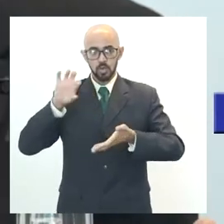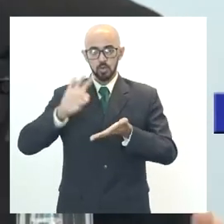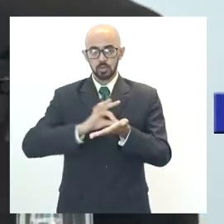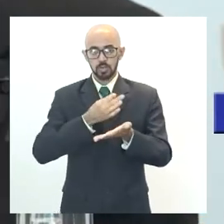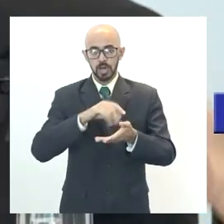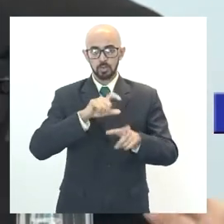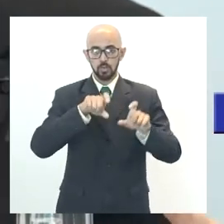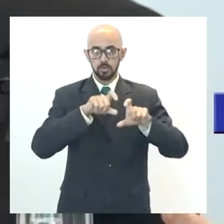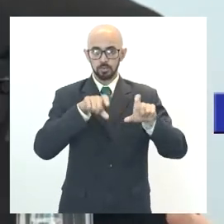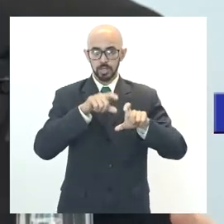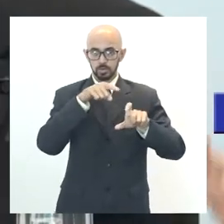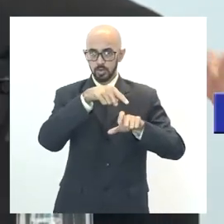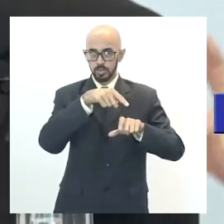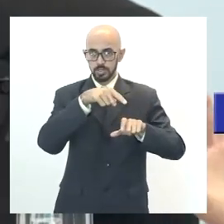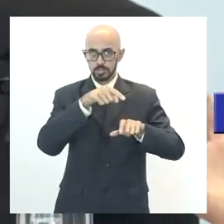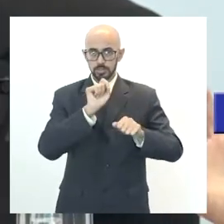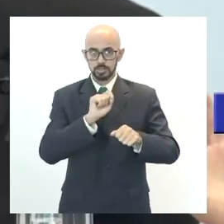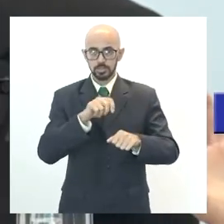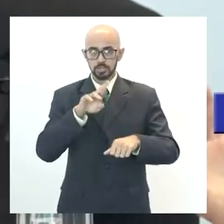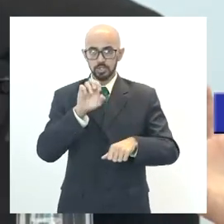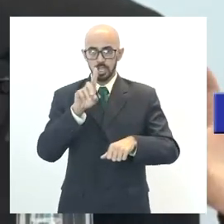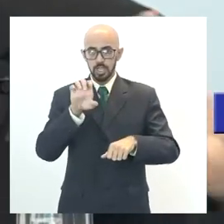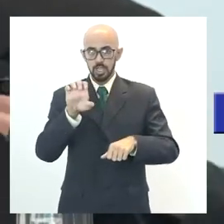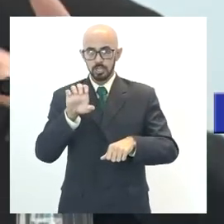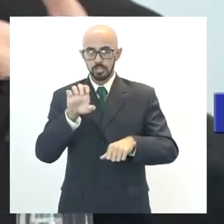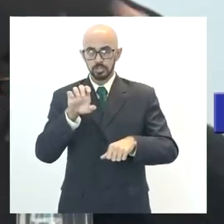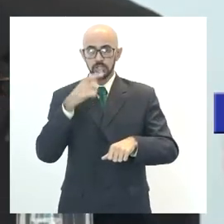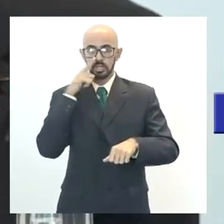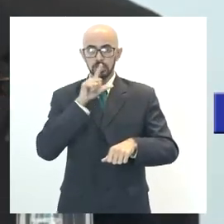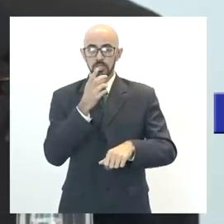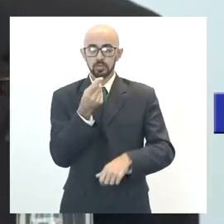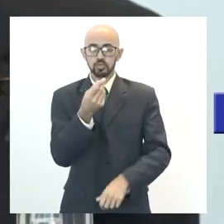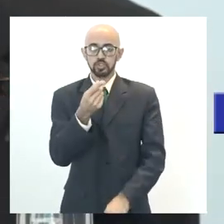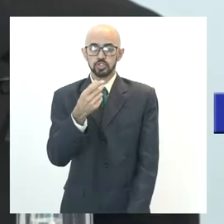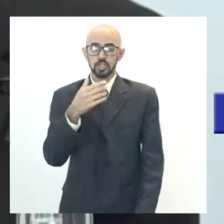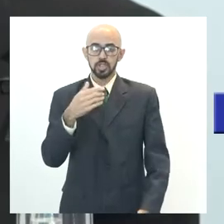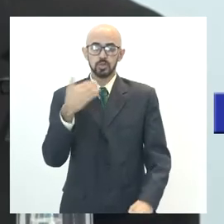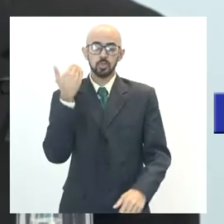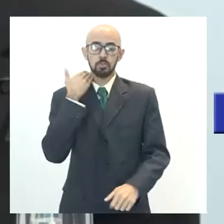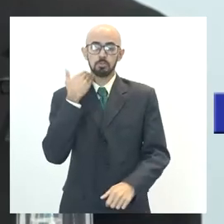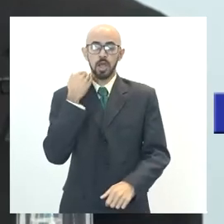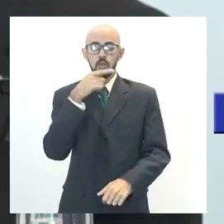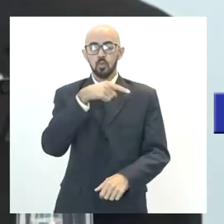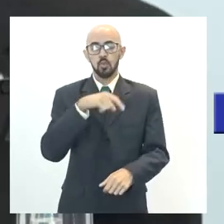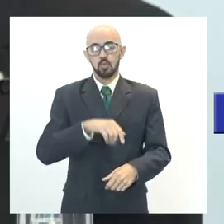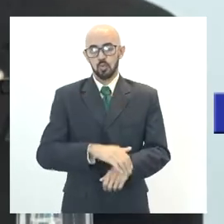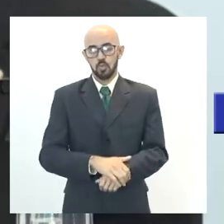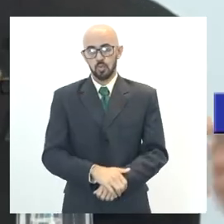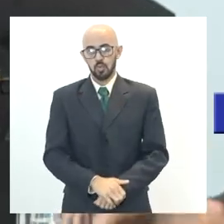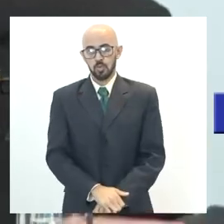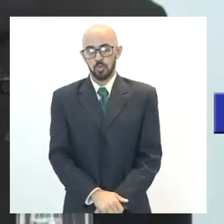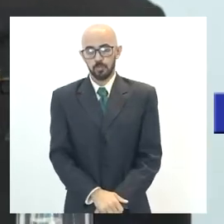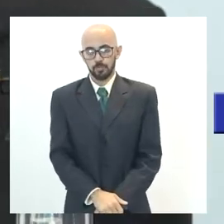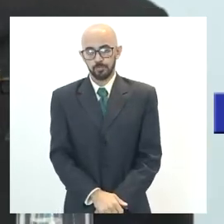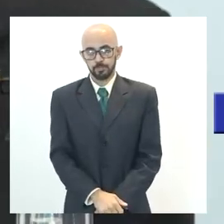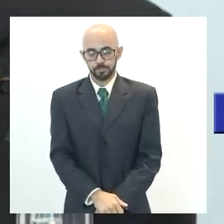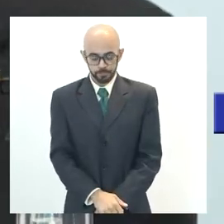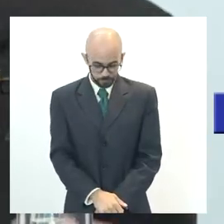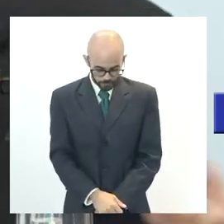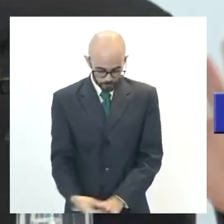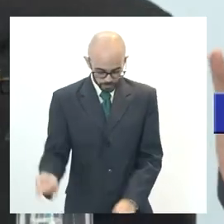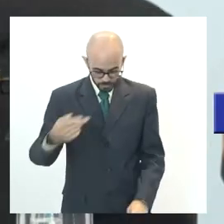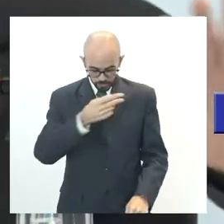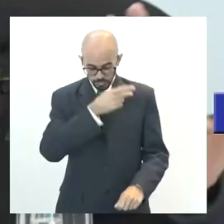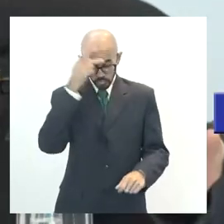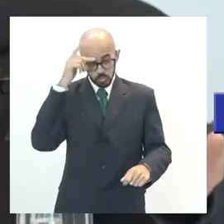computadores e roteadores de rede e ganhar dinheiro como o banqueiro Bom dia as pessoas